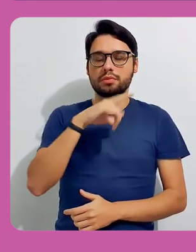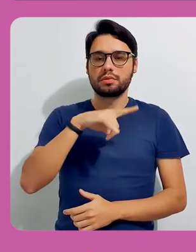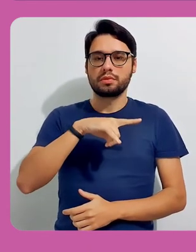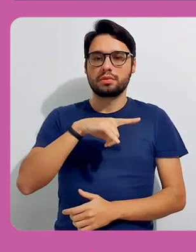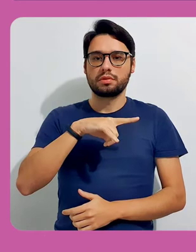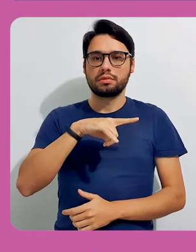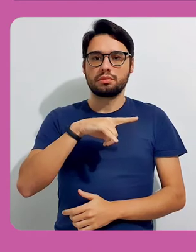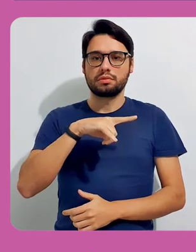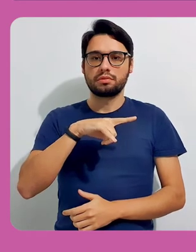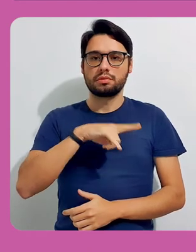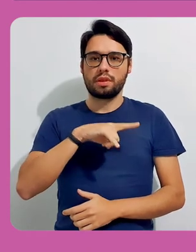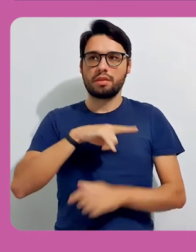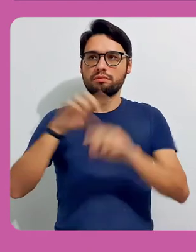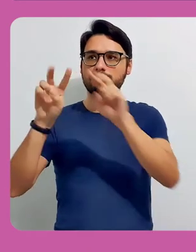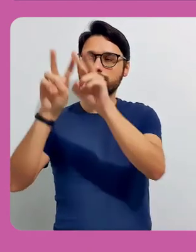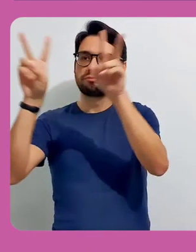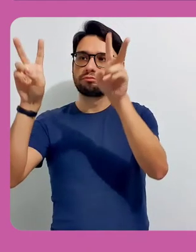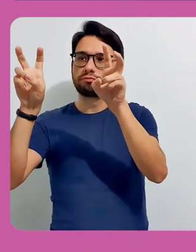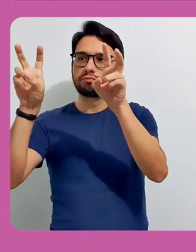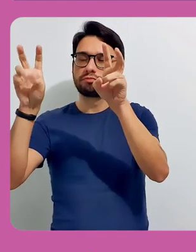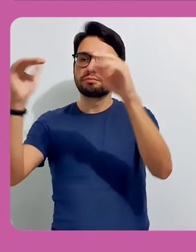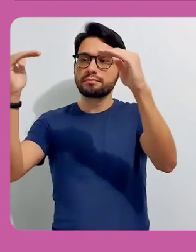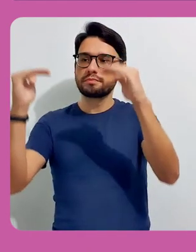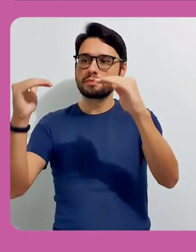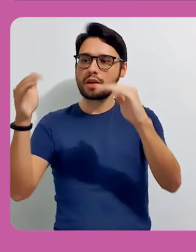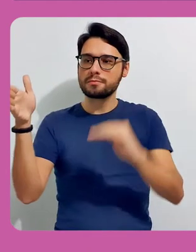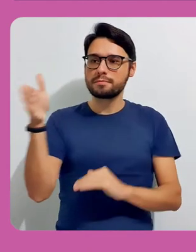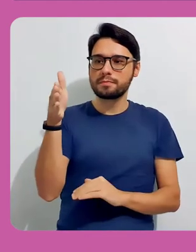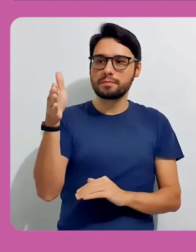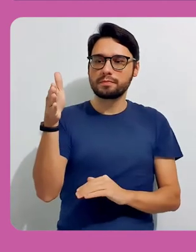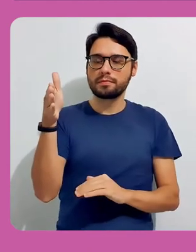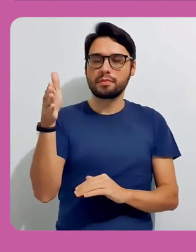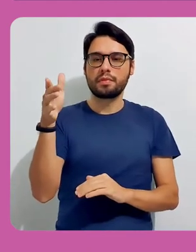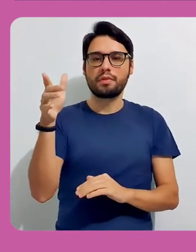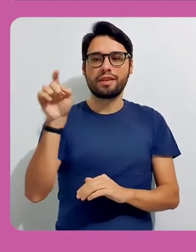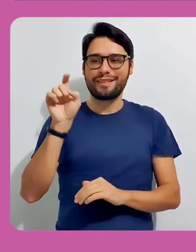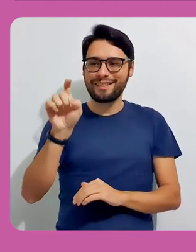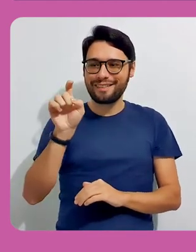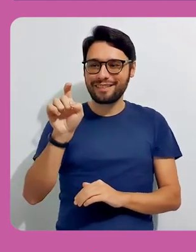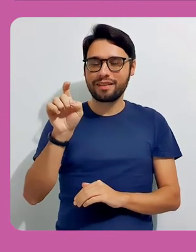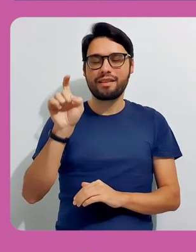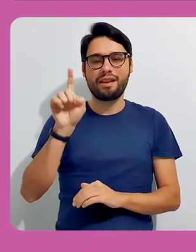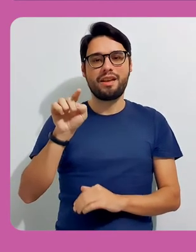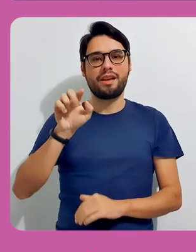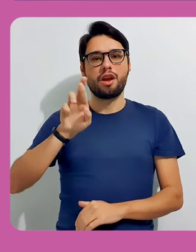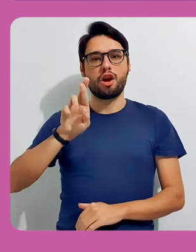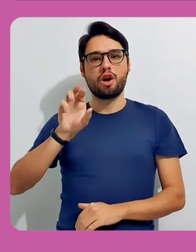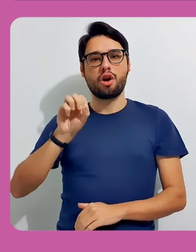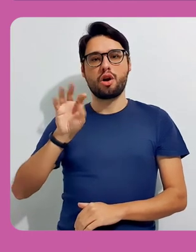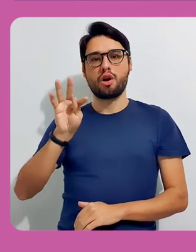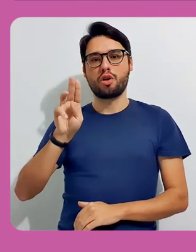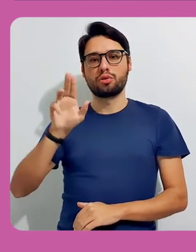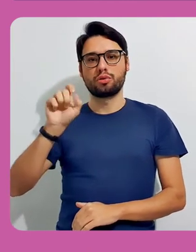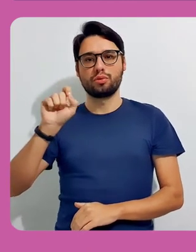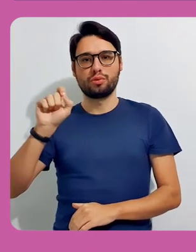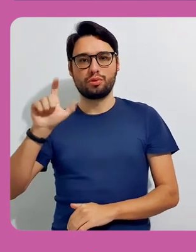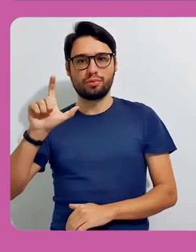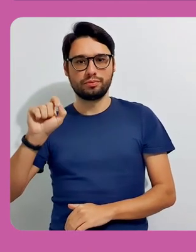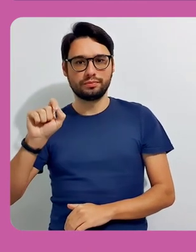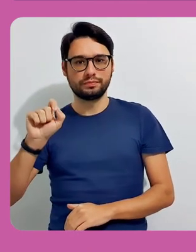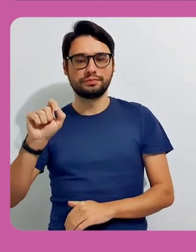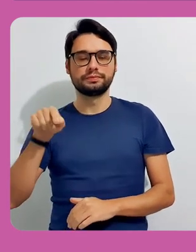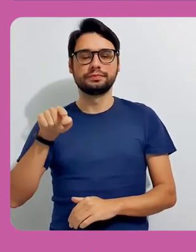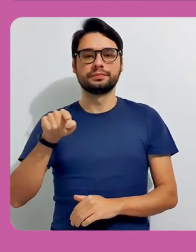exemplo isso aqui é um rótulo nesse do curso de moodle